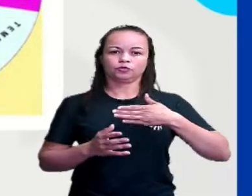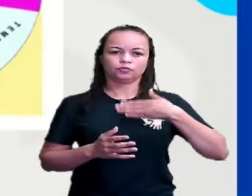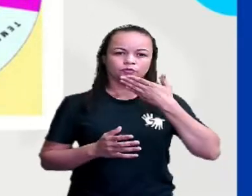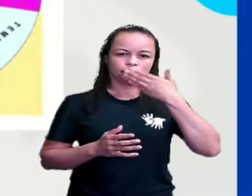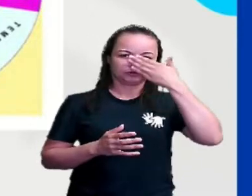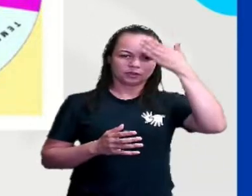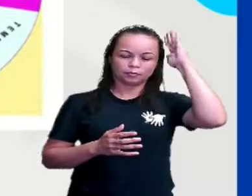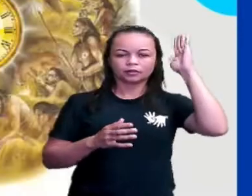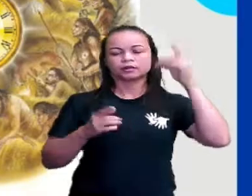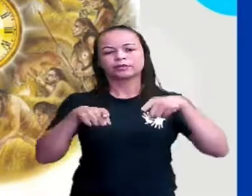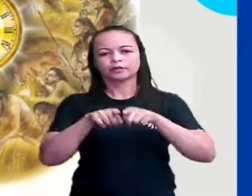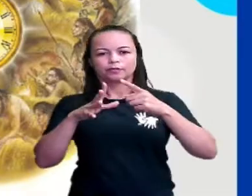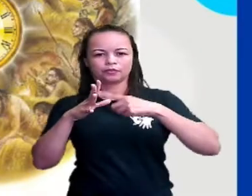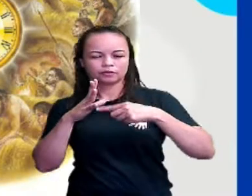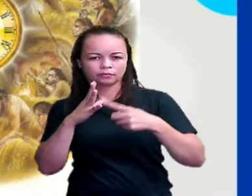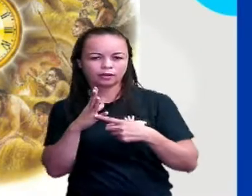tá certo?